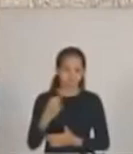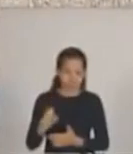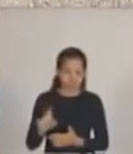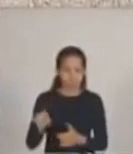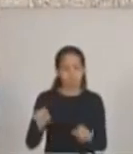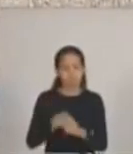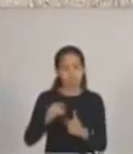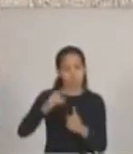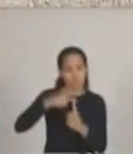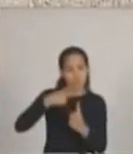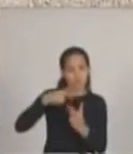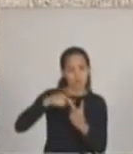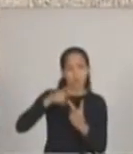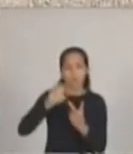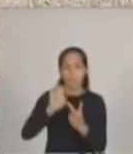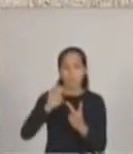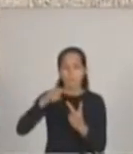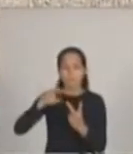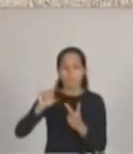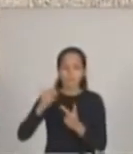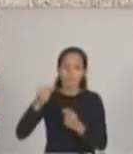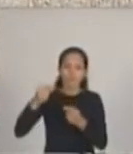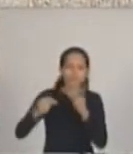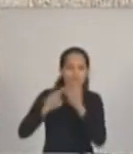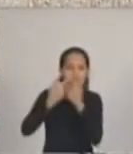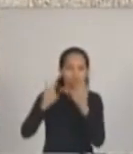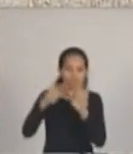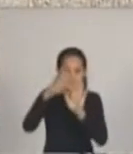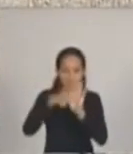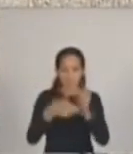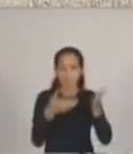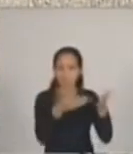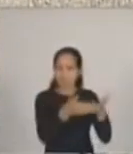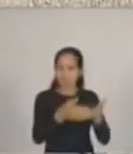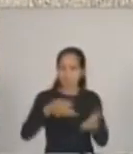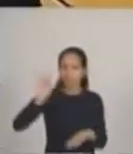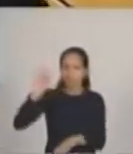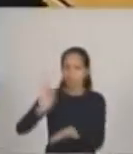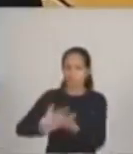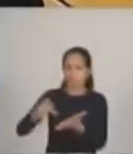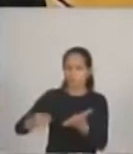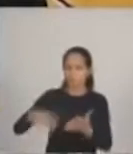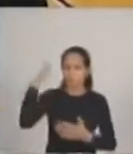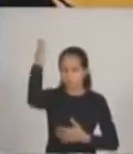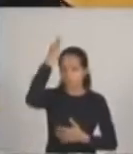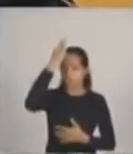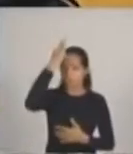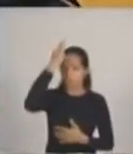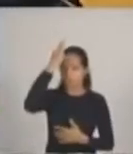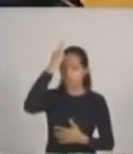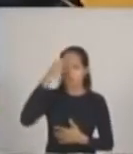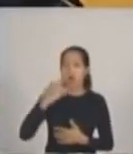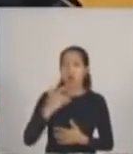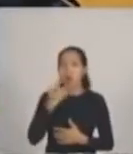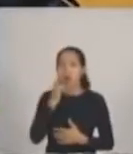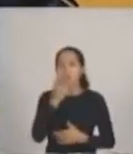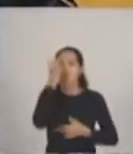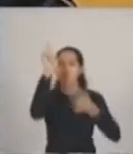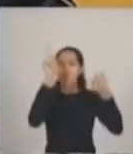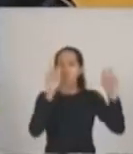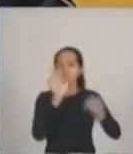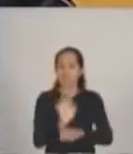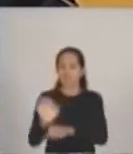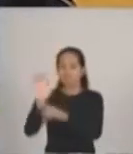estávamos aqui discutindo sobre o projeto. Realmente, no Estado do Espírito Santo, e acho que nos demais estados da nossa